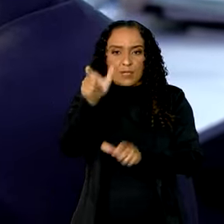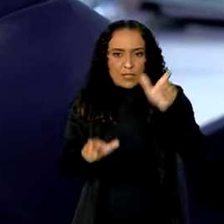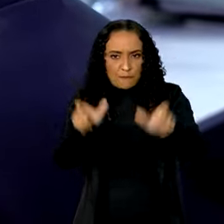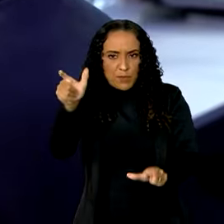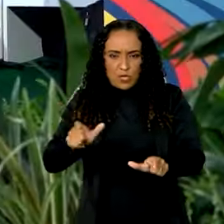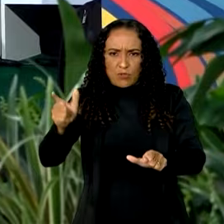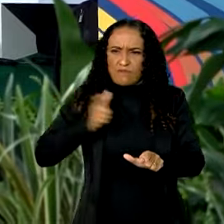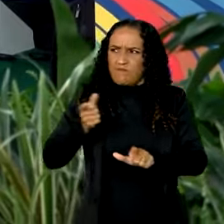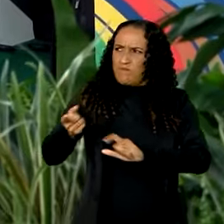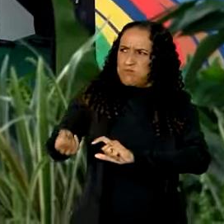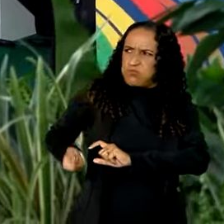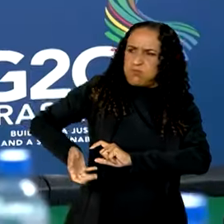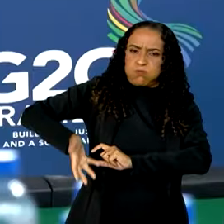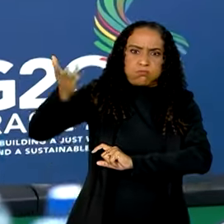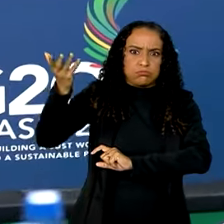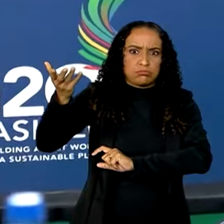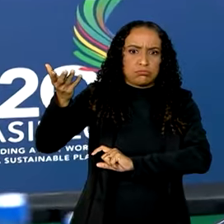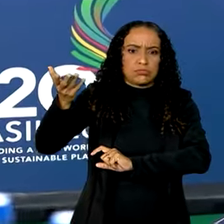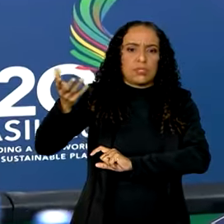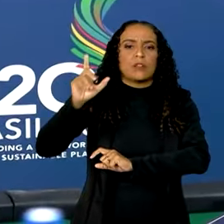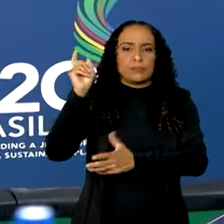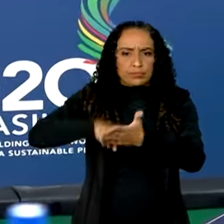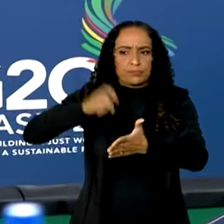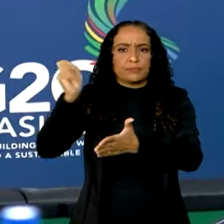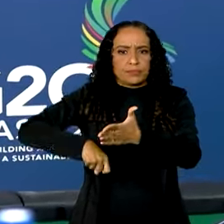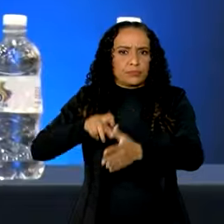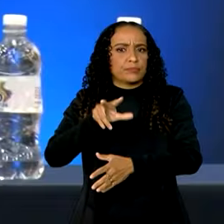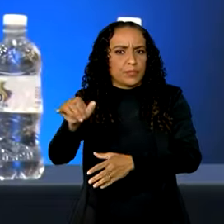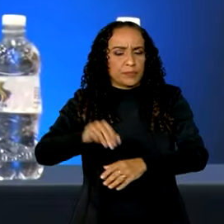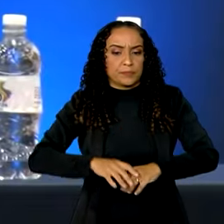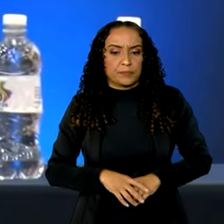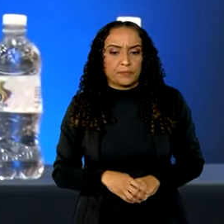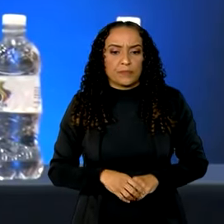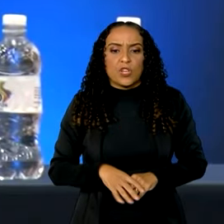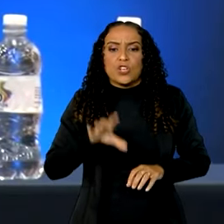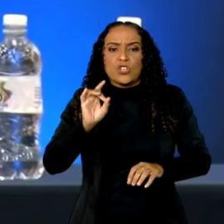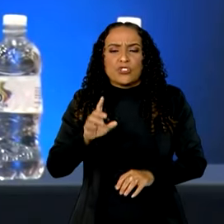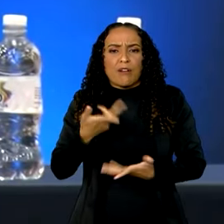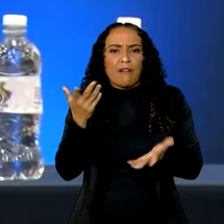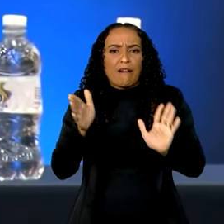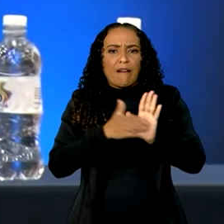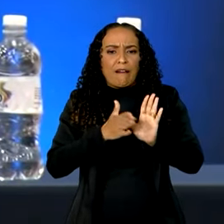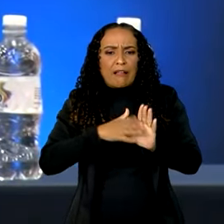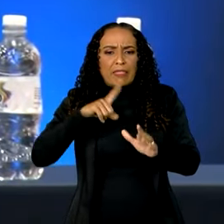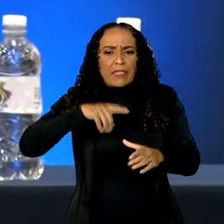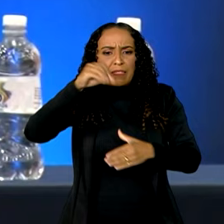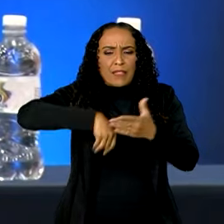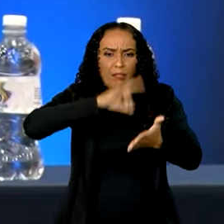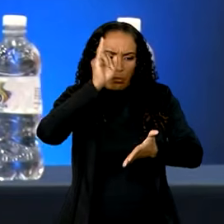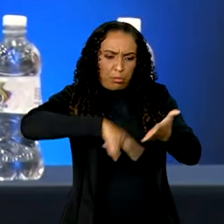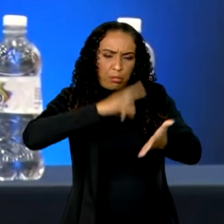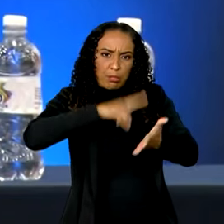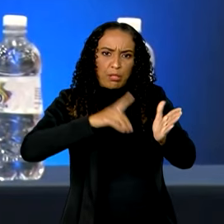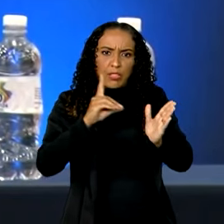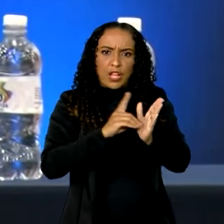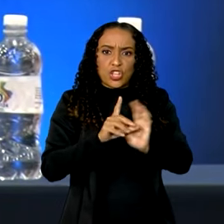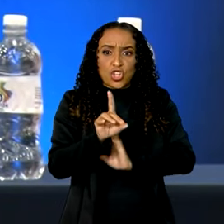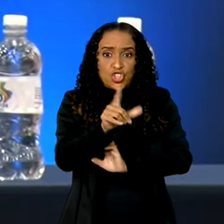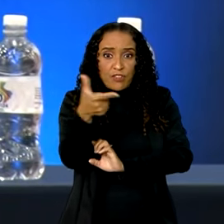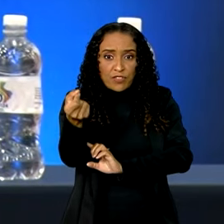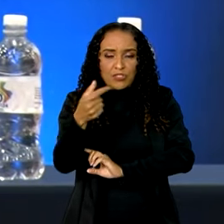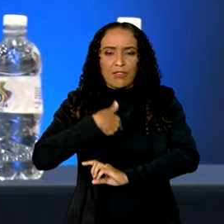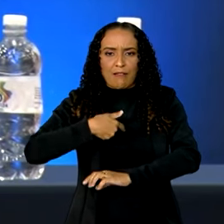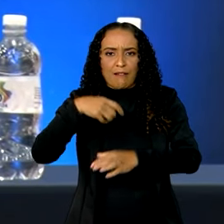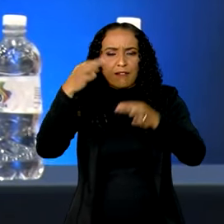indivíduos de altíssimo patrimônio sejam tributados. Só o fato dela constar numa declaração do G20 é uma coisa